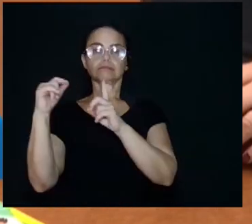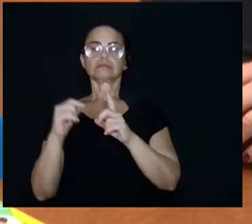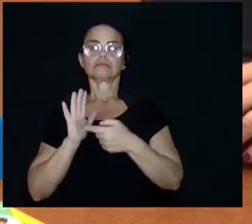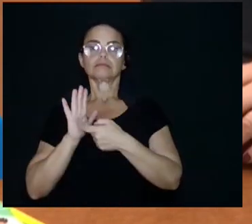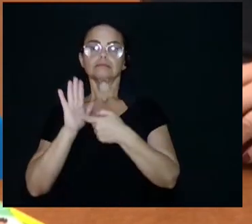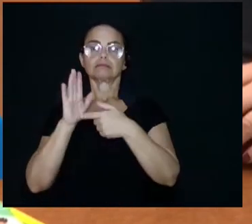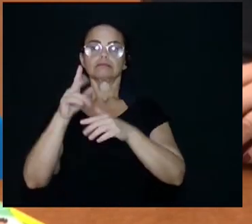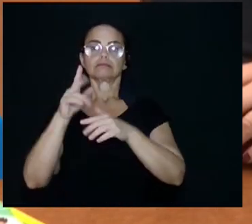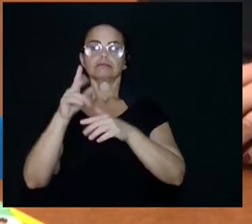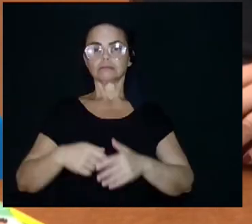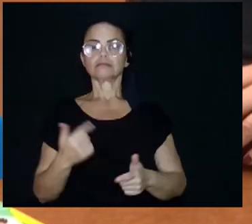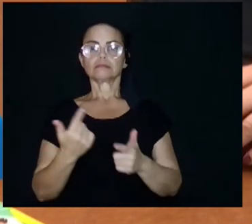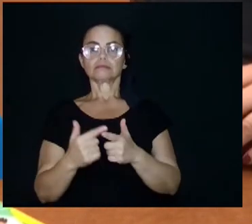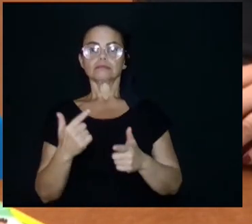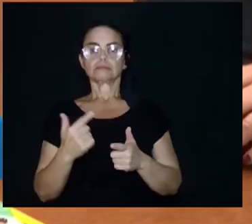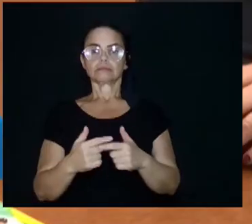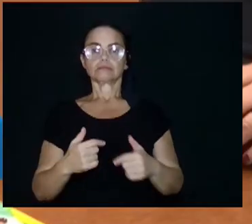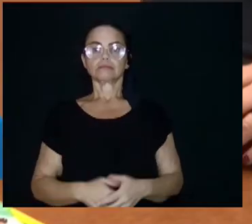porque quando